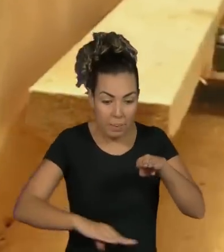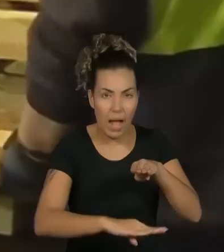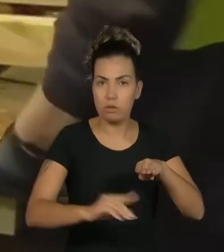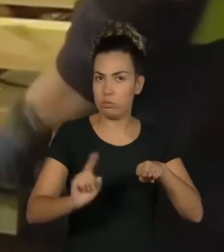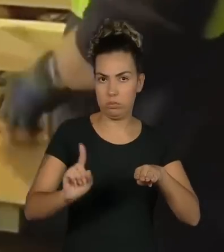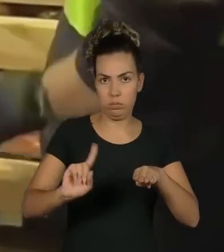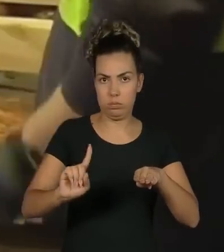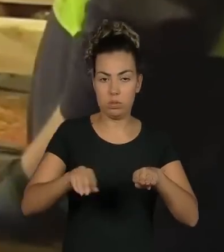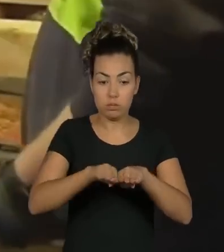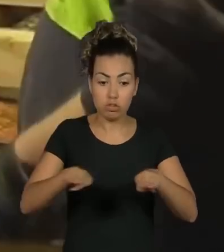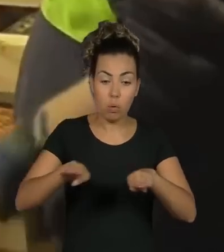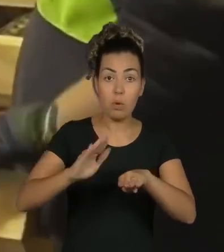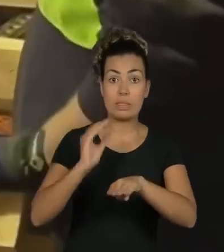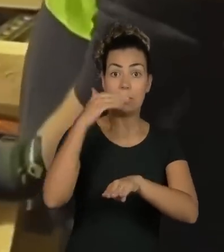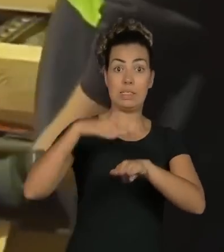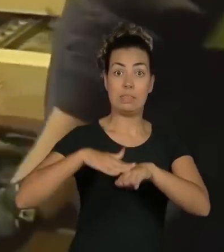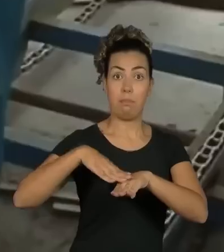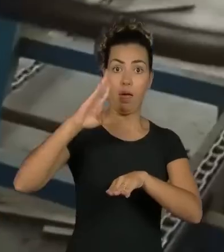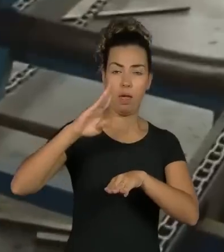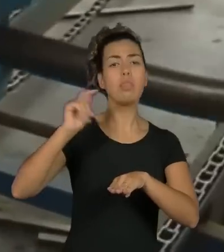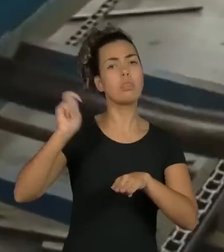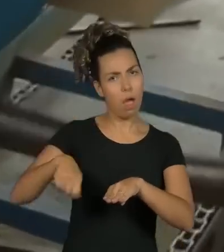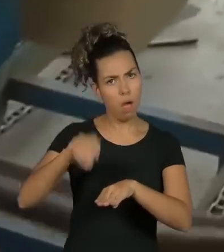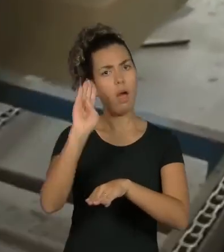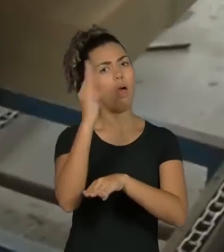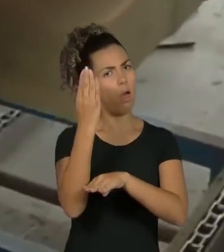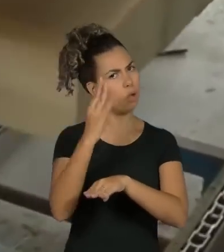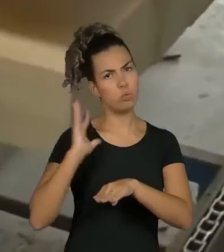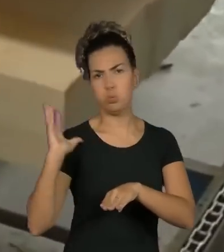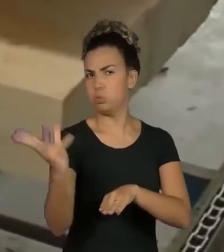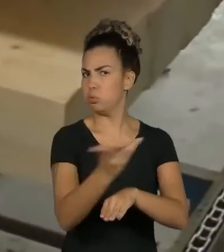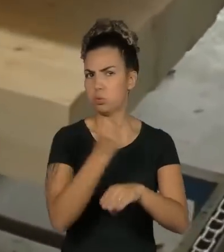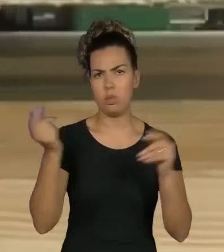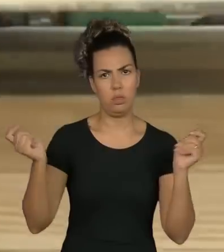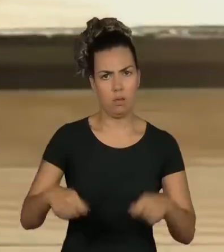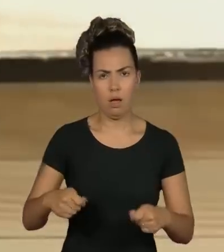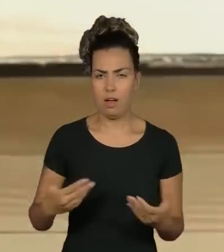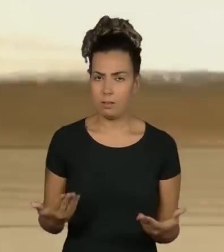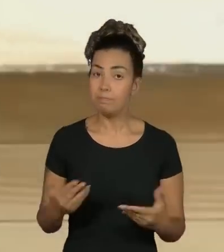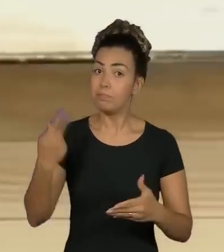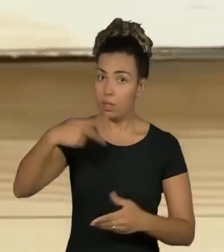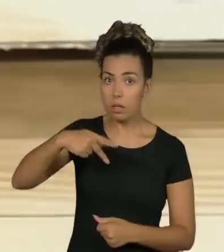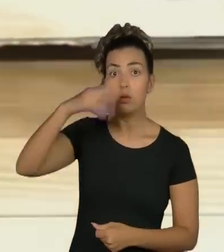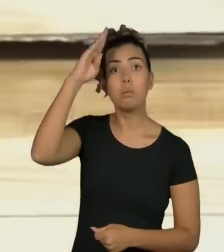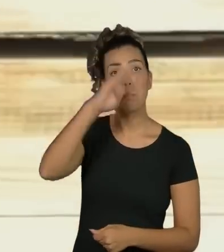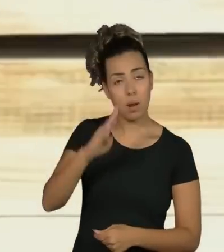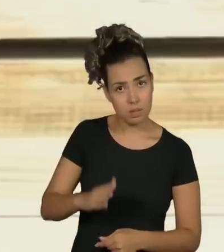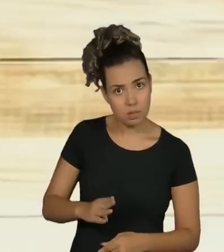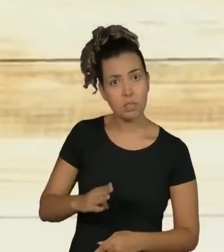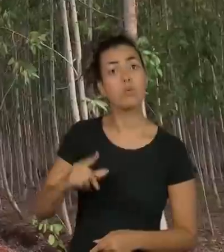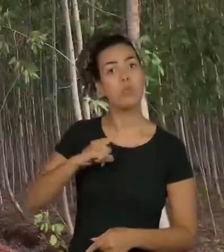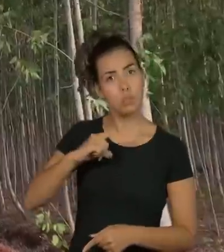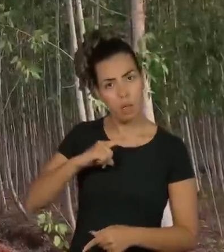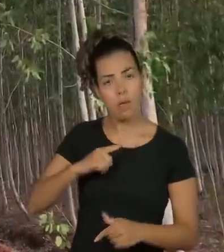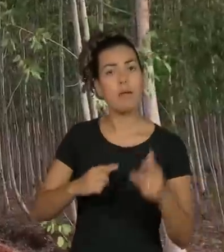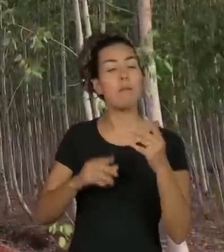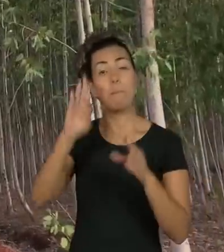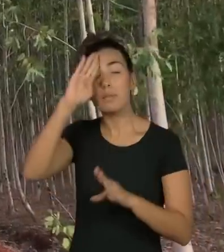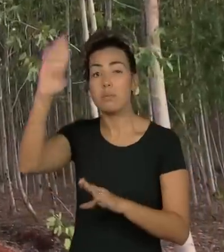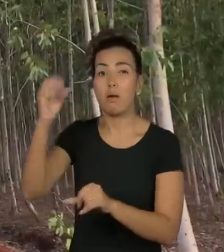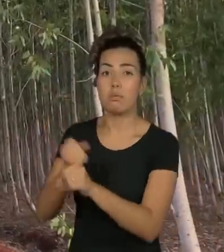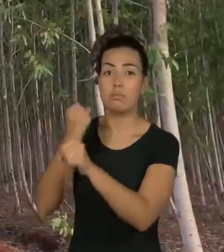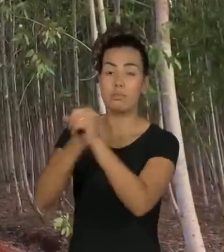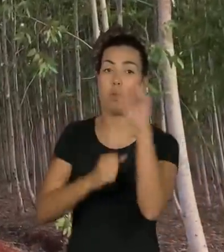Atualmente, o mercado de madeira para o setor da construção civil no país é composto basicamente por espécies de pinos e de